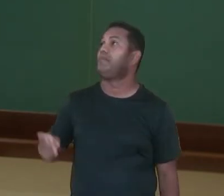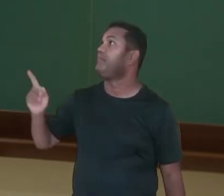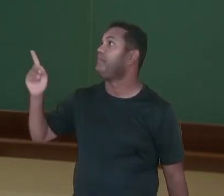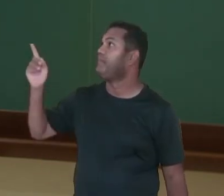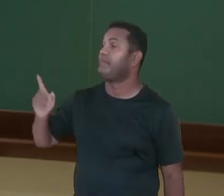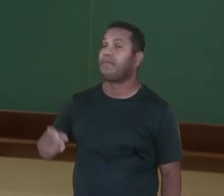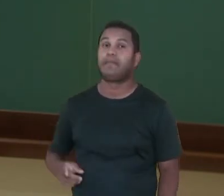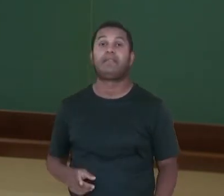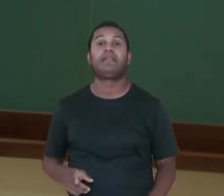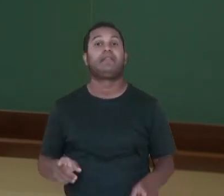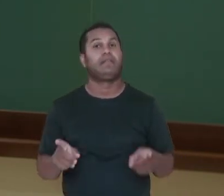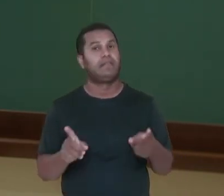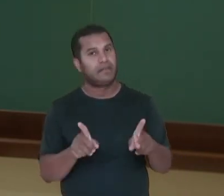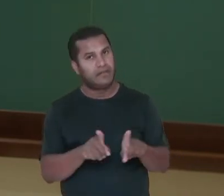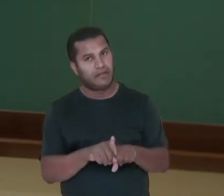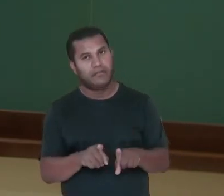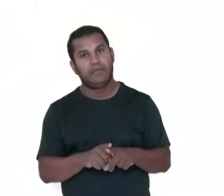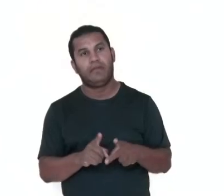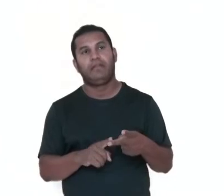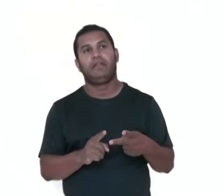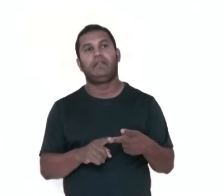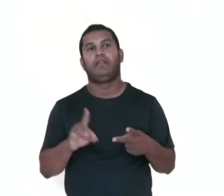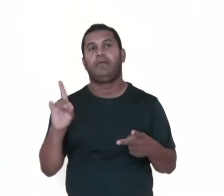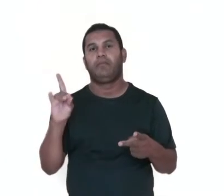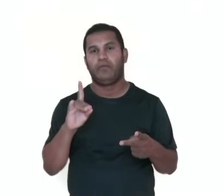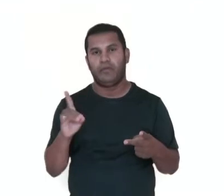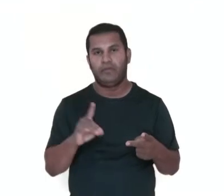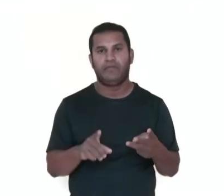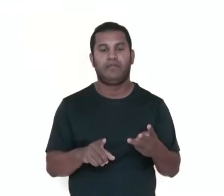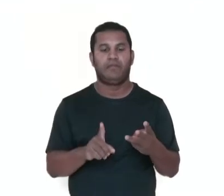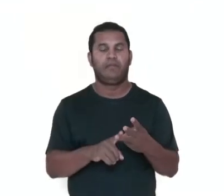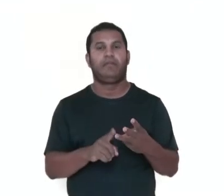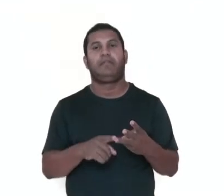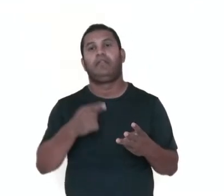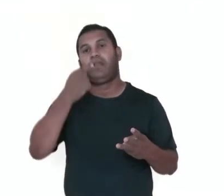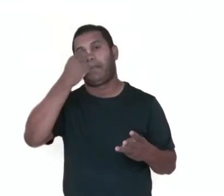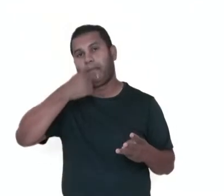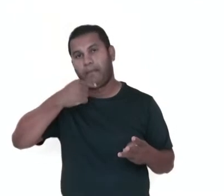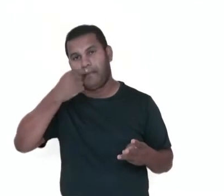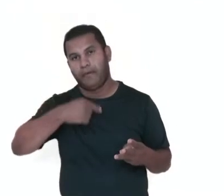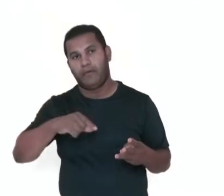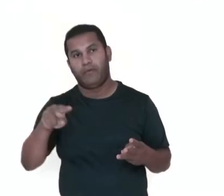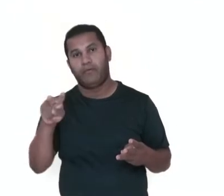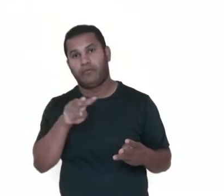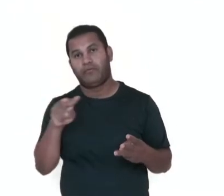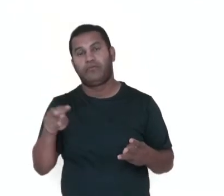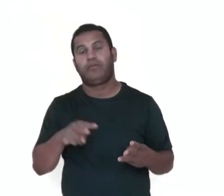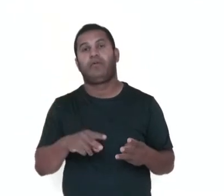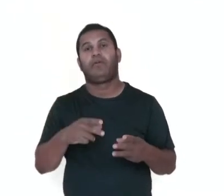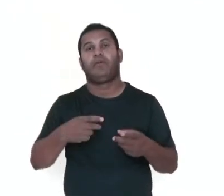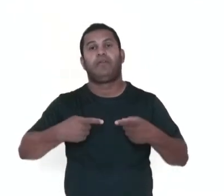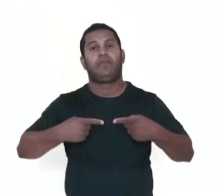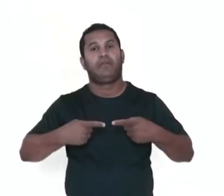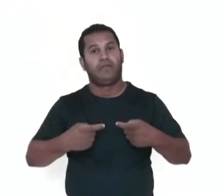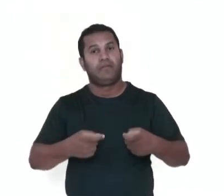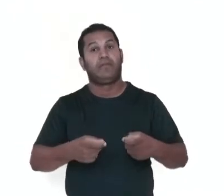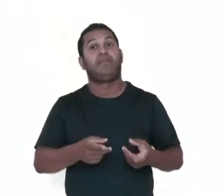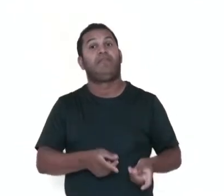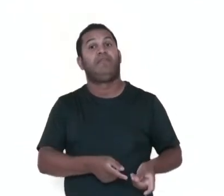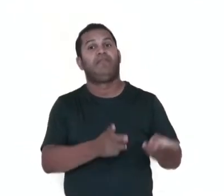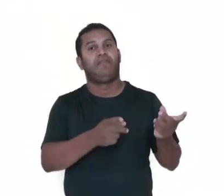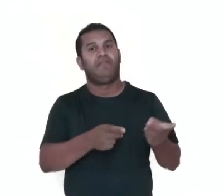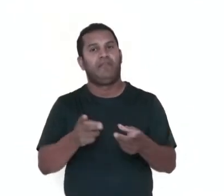Bolívia e Peru também. Então, aqui temos a tentativa, né, do exército de combater essas drogas, né, temos aqui a destruição de pés